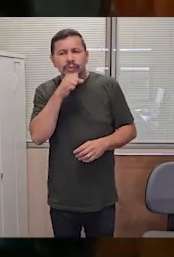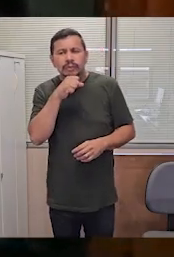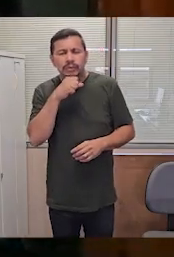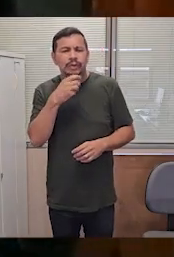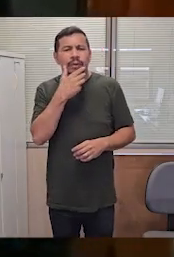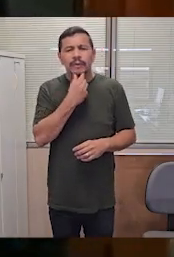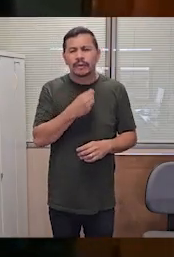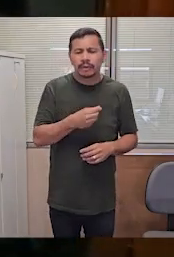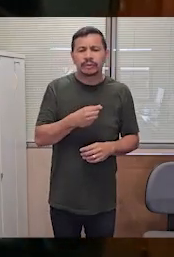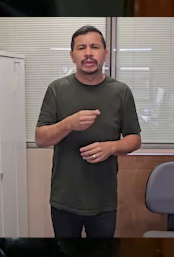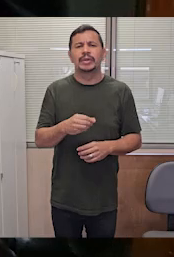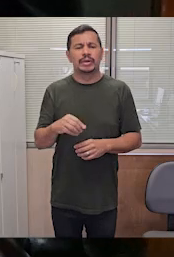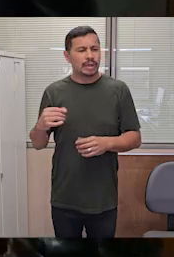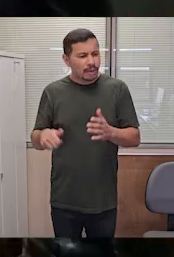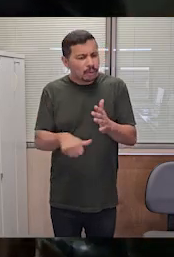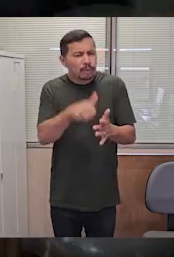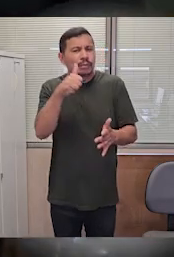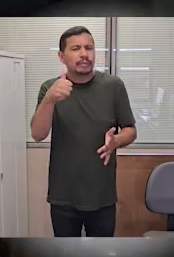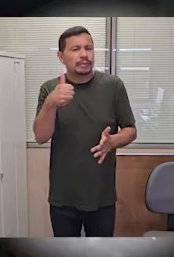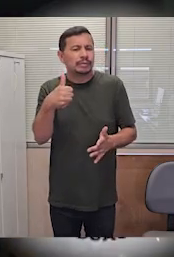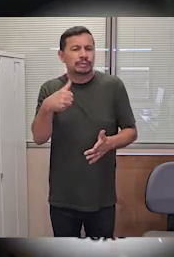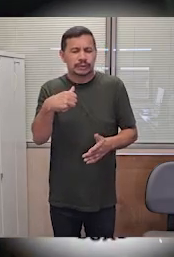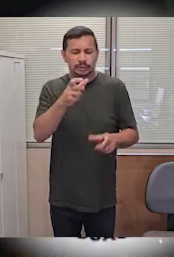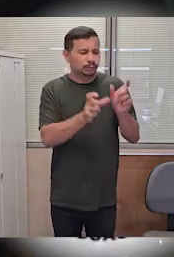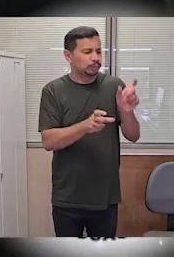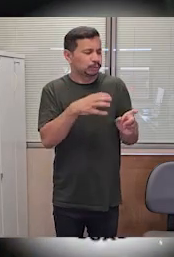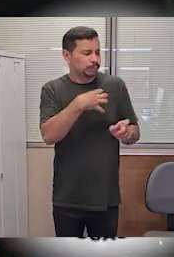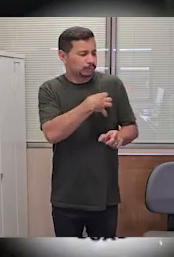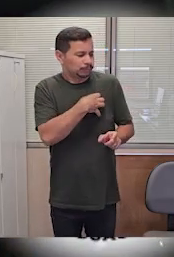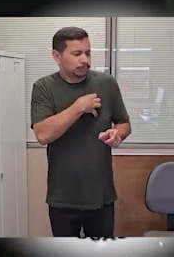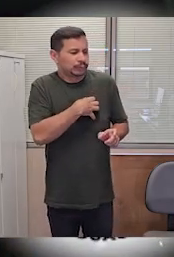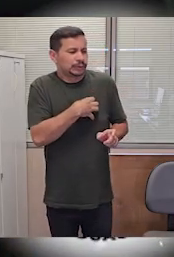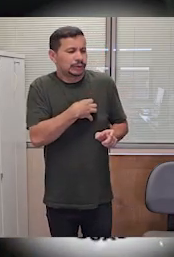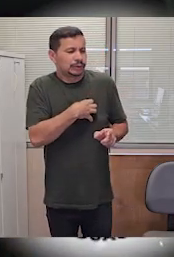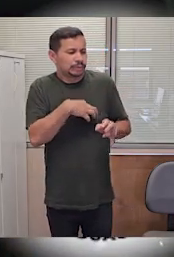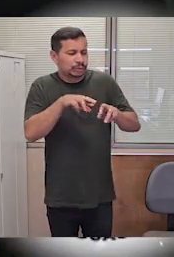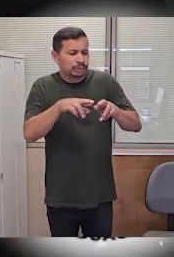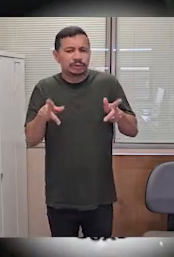avô ainda é o meu arquétipo número 1, por todas essas